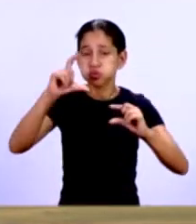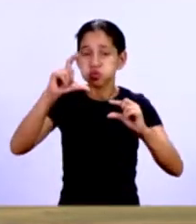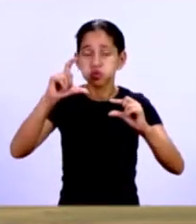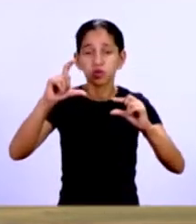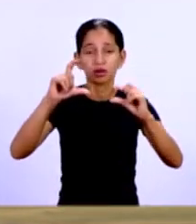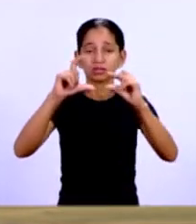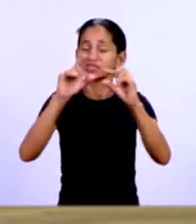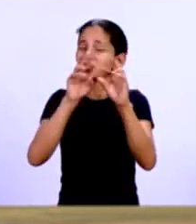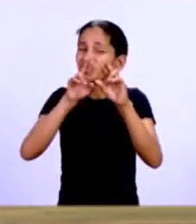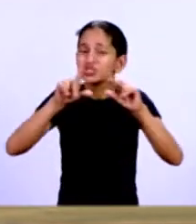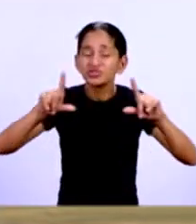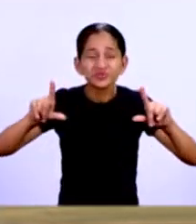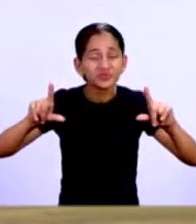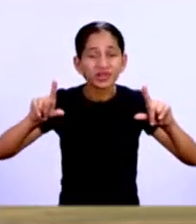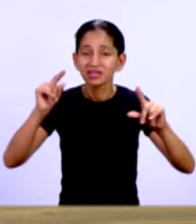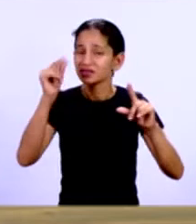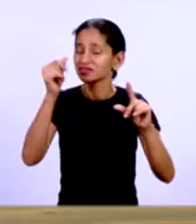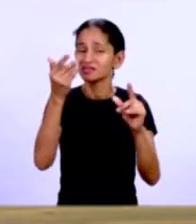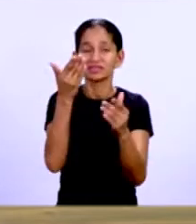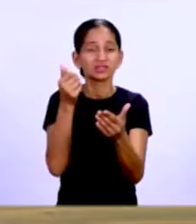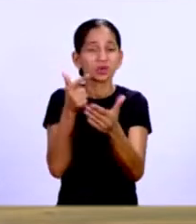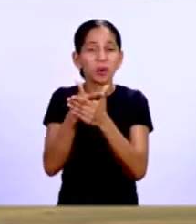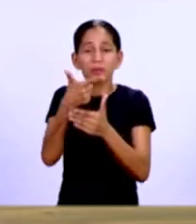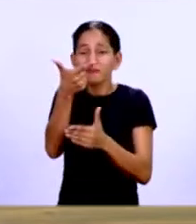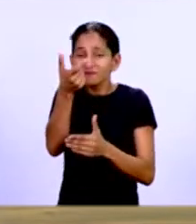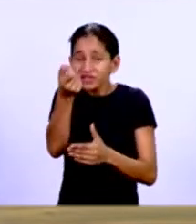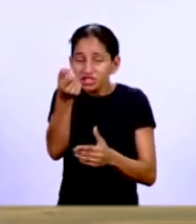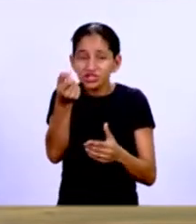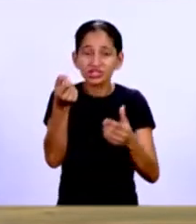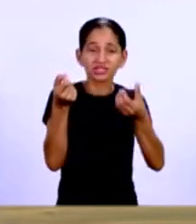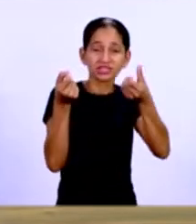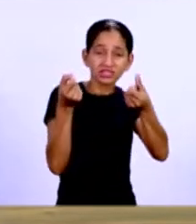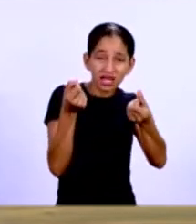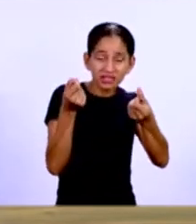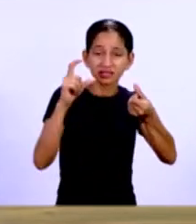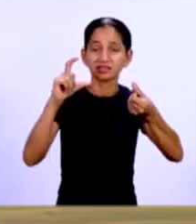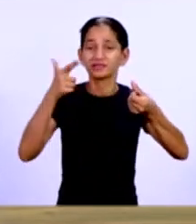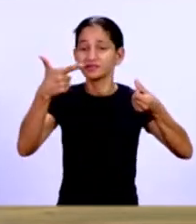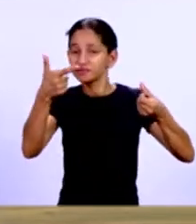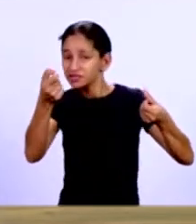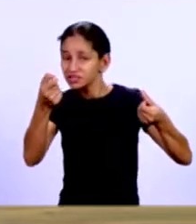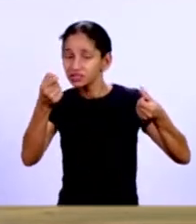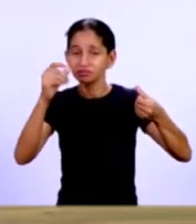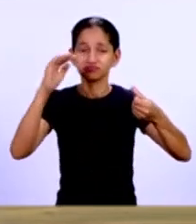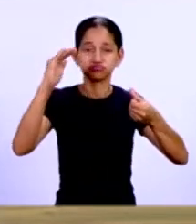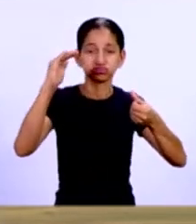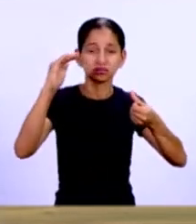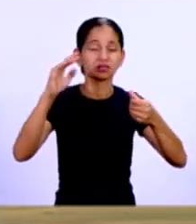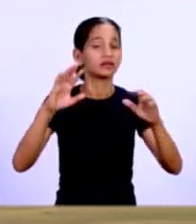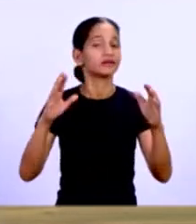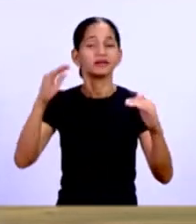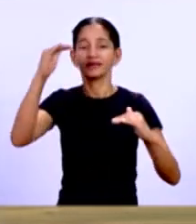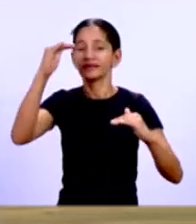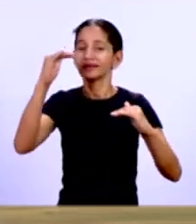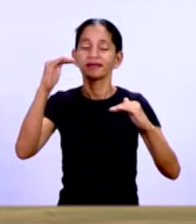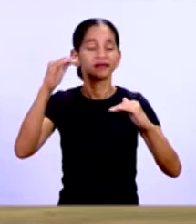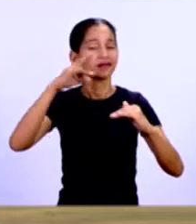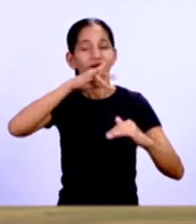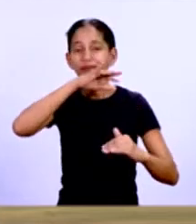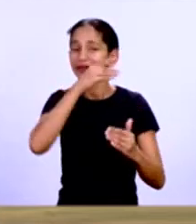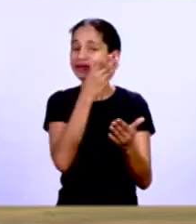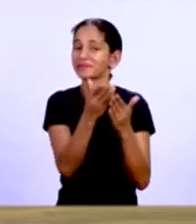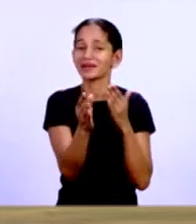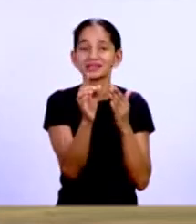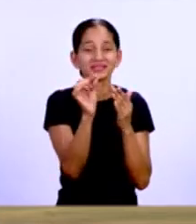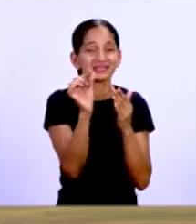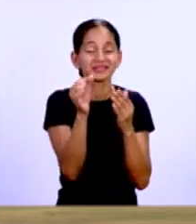ação. Então, isso realmente é um mercado volátil. Se você faz um investimento em bolsa de valores e não se protege, né, como nós estamos falando,